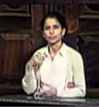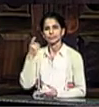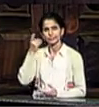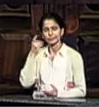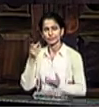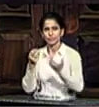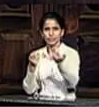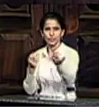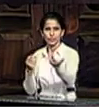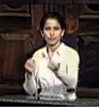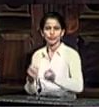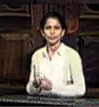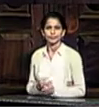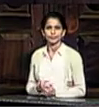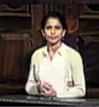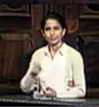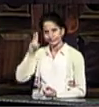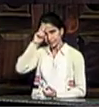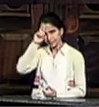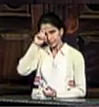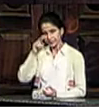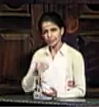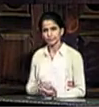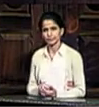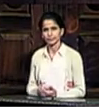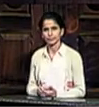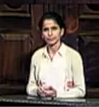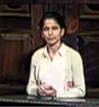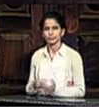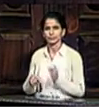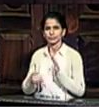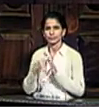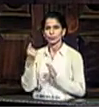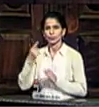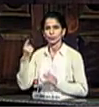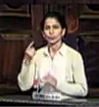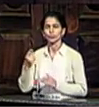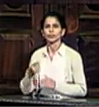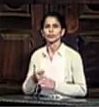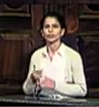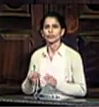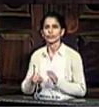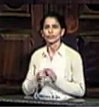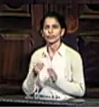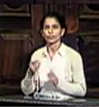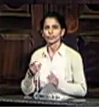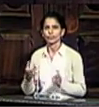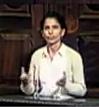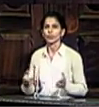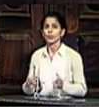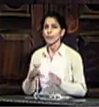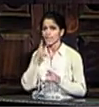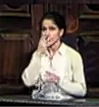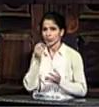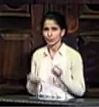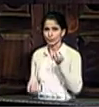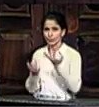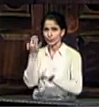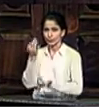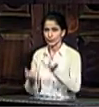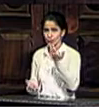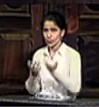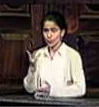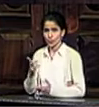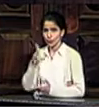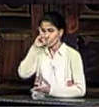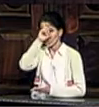nos lembra que talvez os parlamentares de primeiro mandato tenham passado por um batismo de fogo. Eu quero